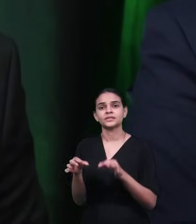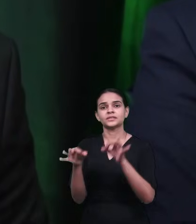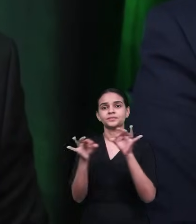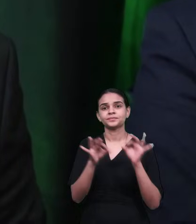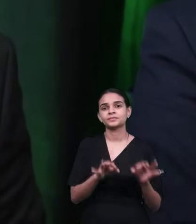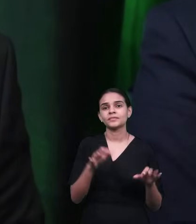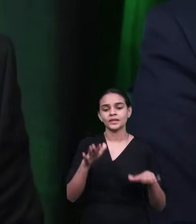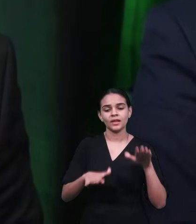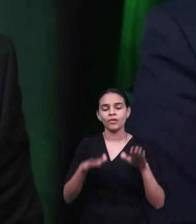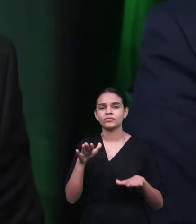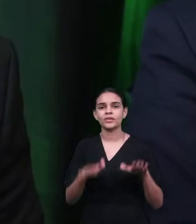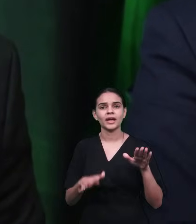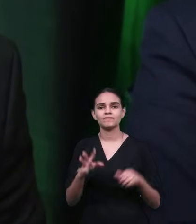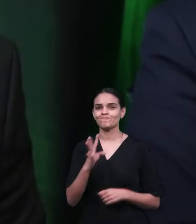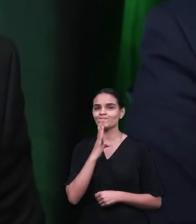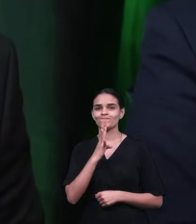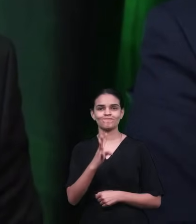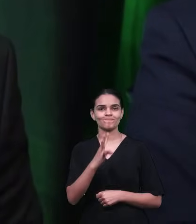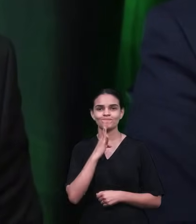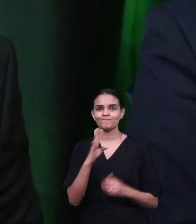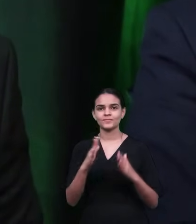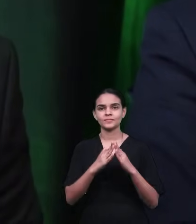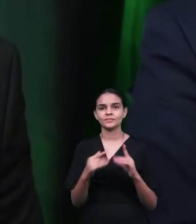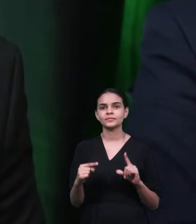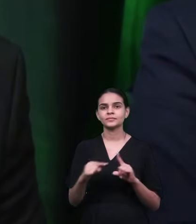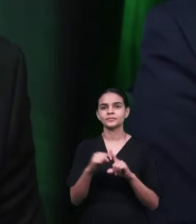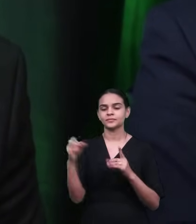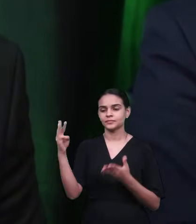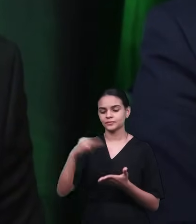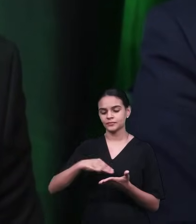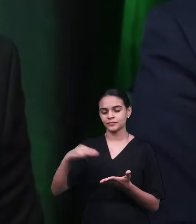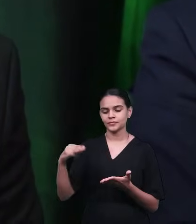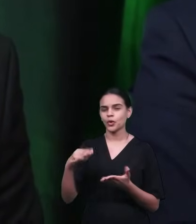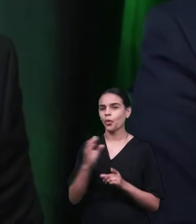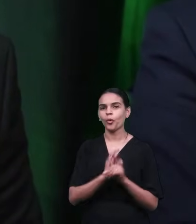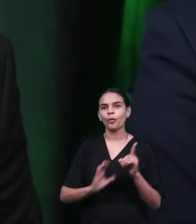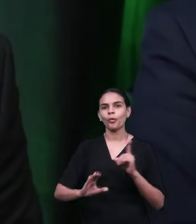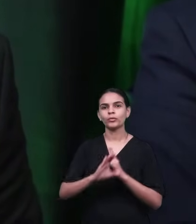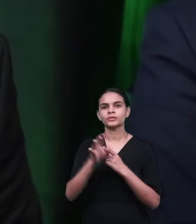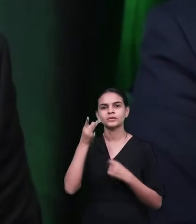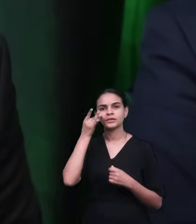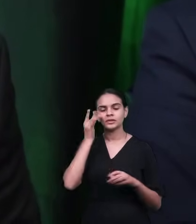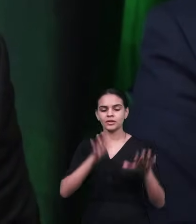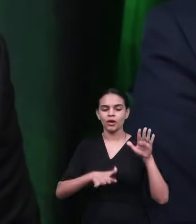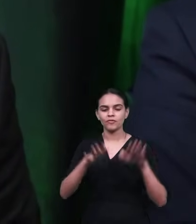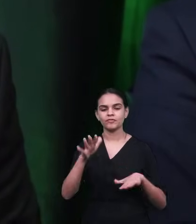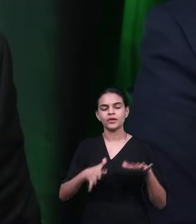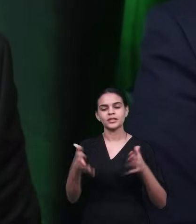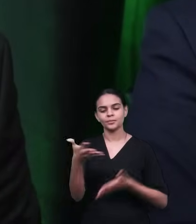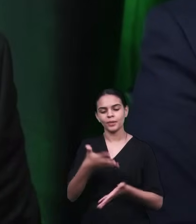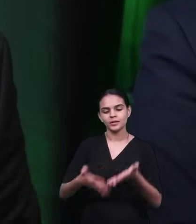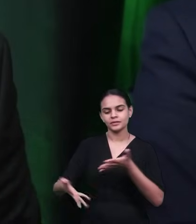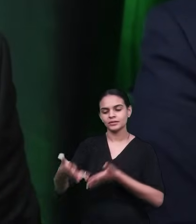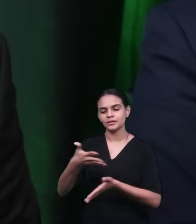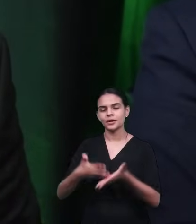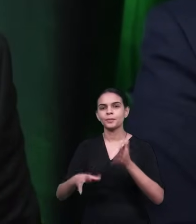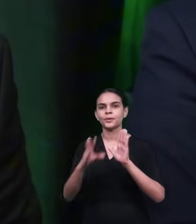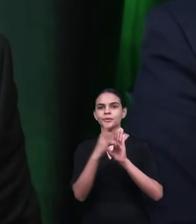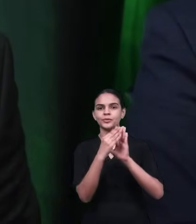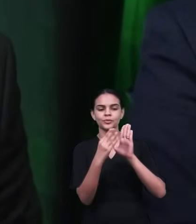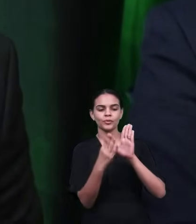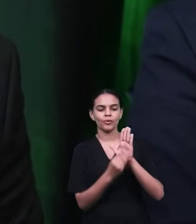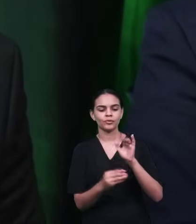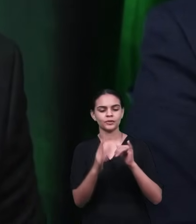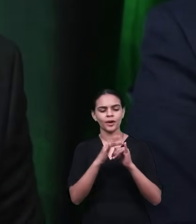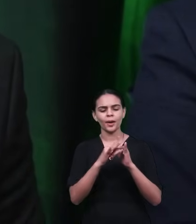às vezes ainda não conhecem a nossa igreja presencialmente, às vezes participa dos nossos conteúdos nos